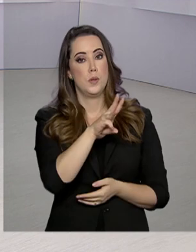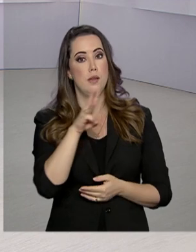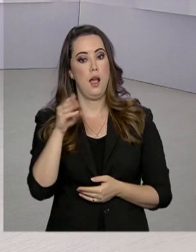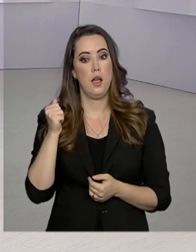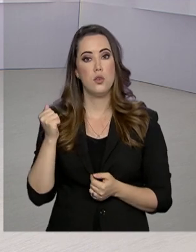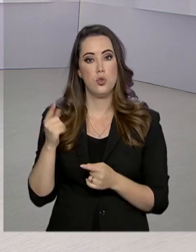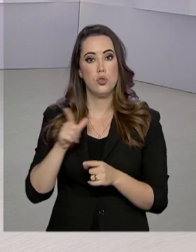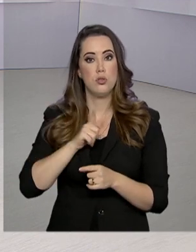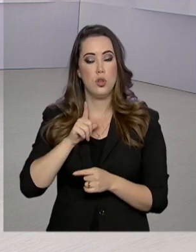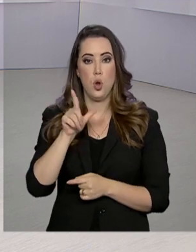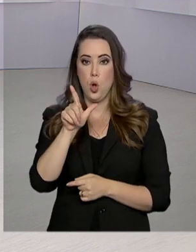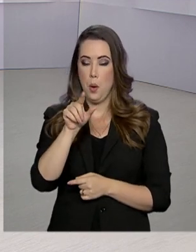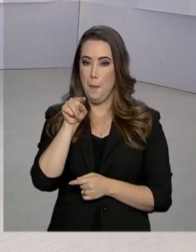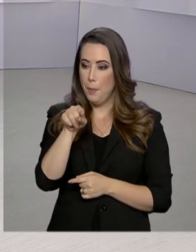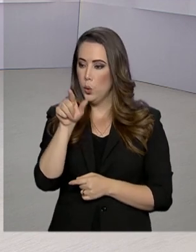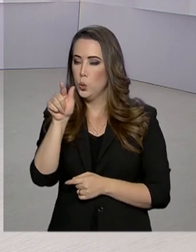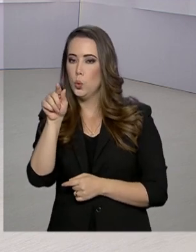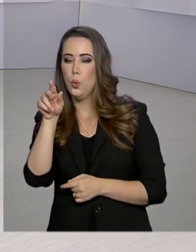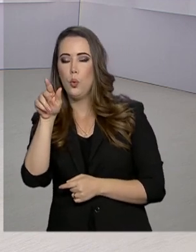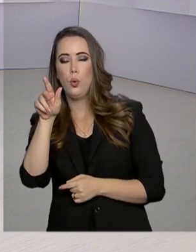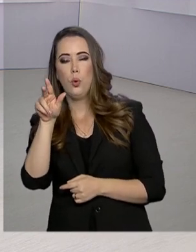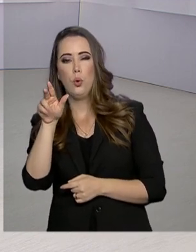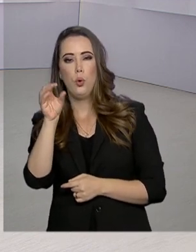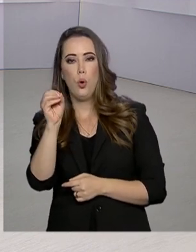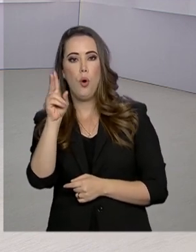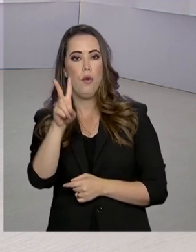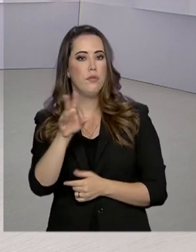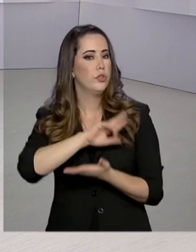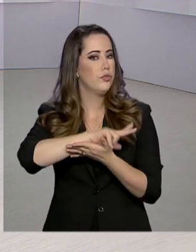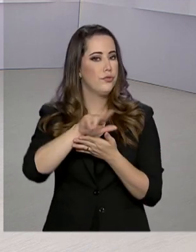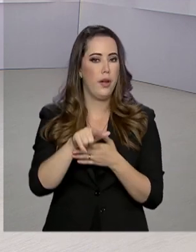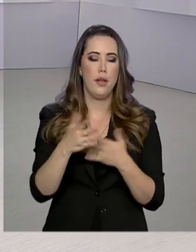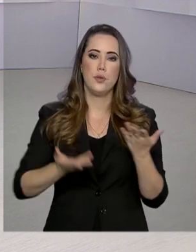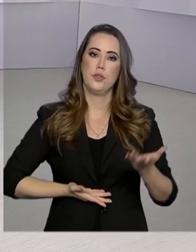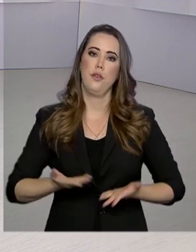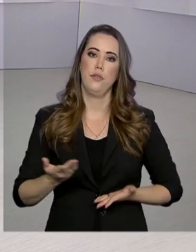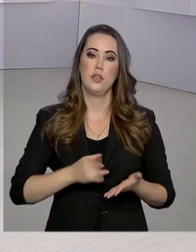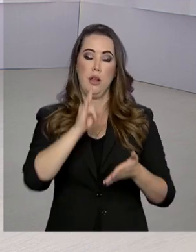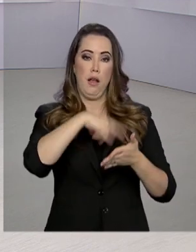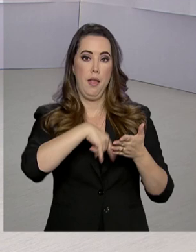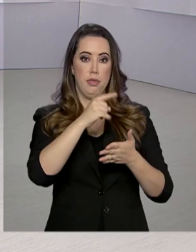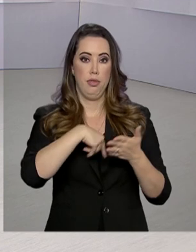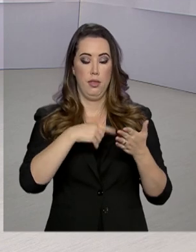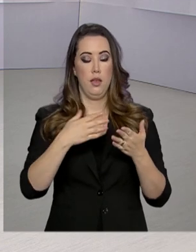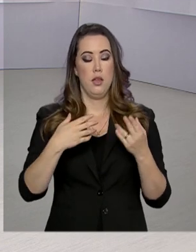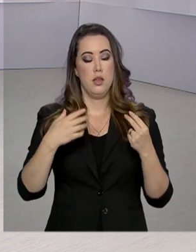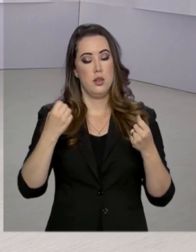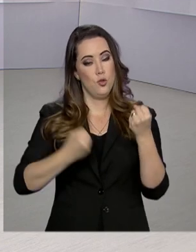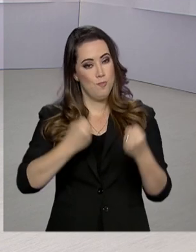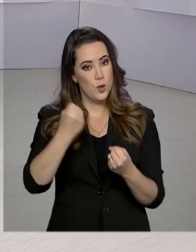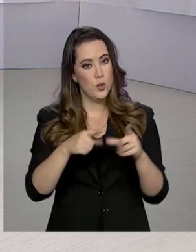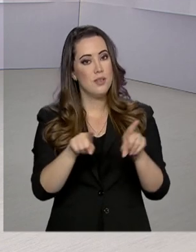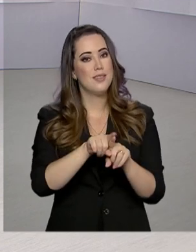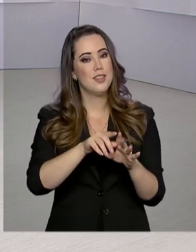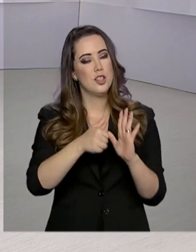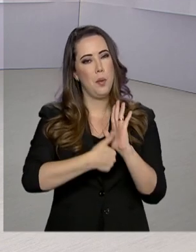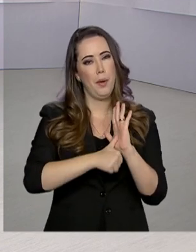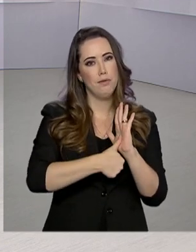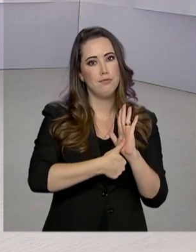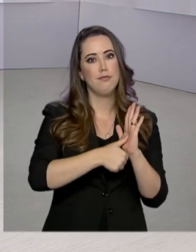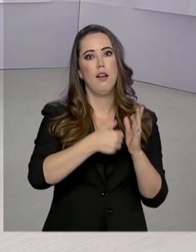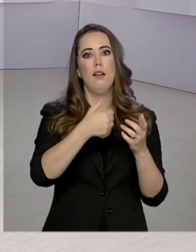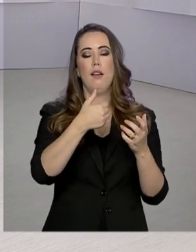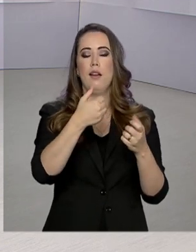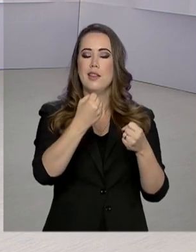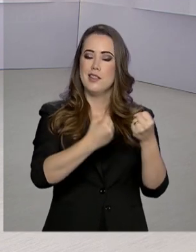passou a contar com mais de 500 novos serviços, como a carteira de motorista e a identidade estudantil. O objetivo é facilitar